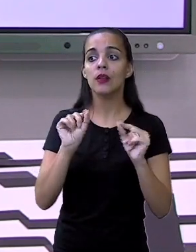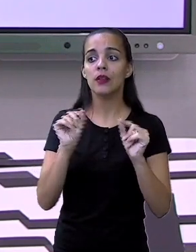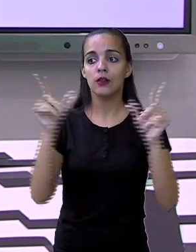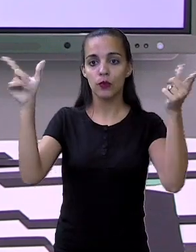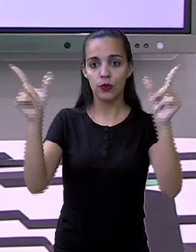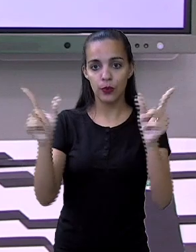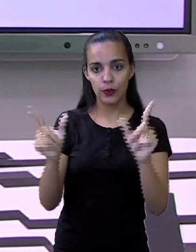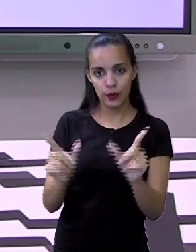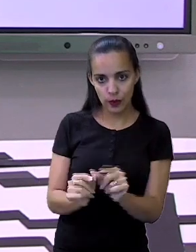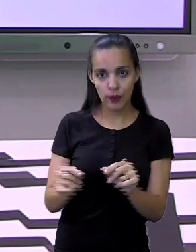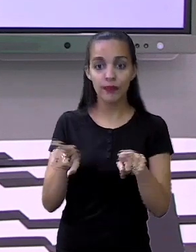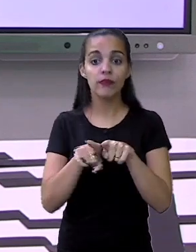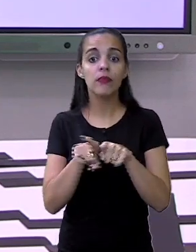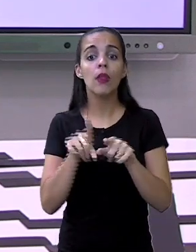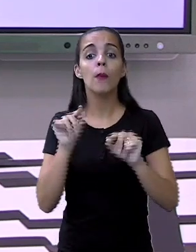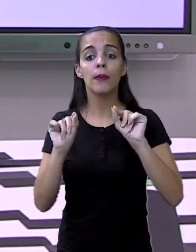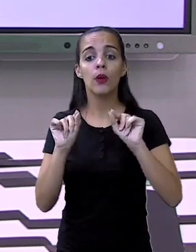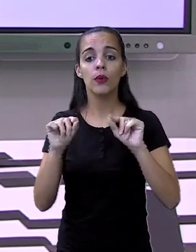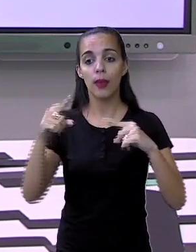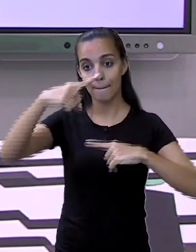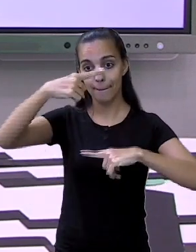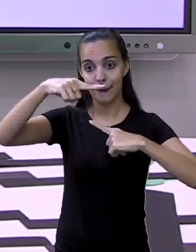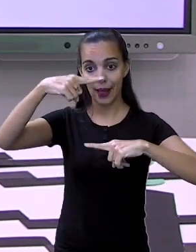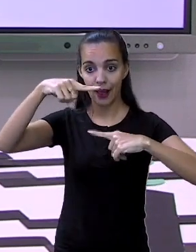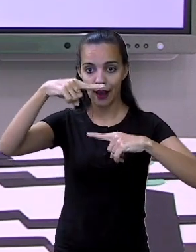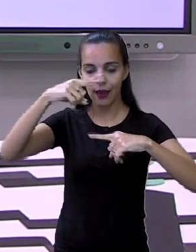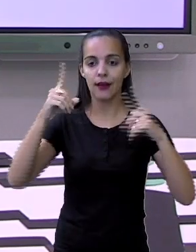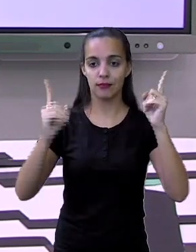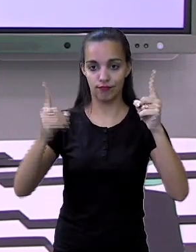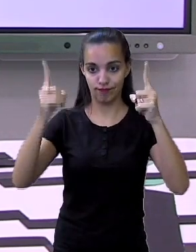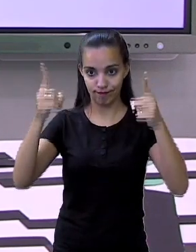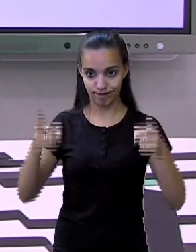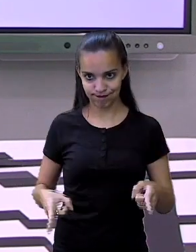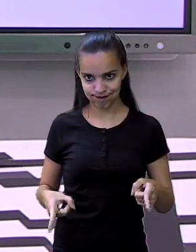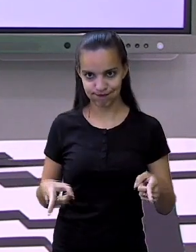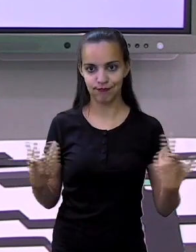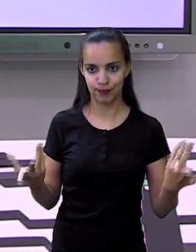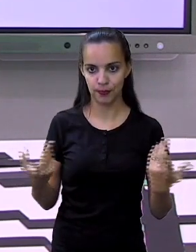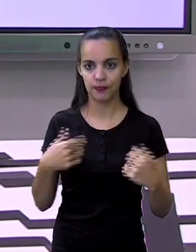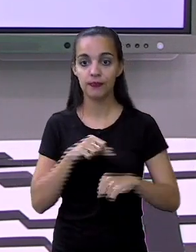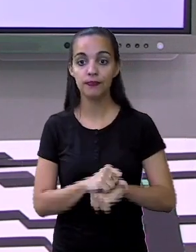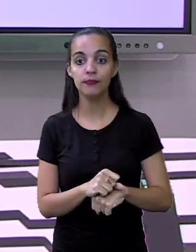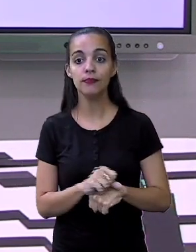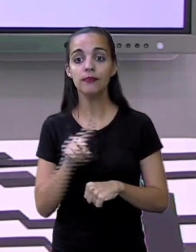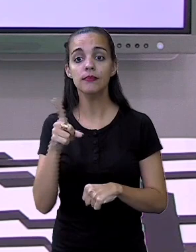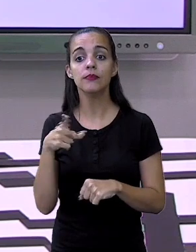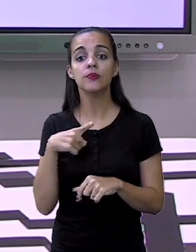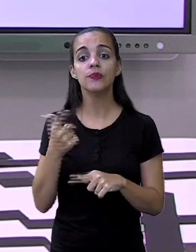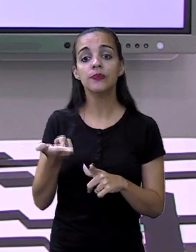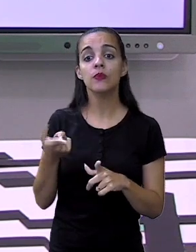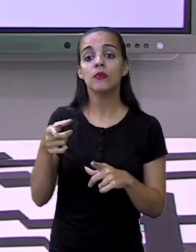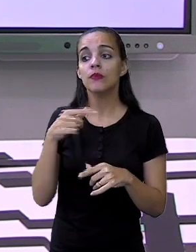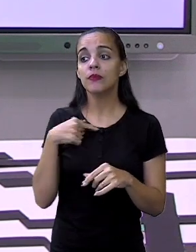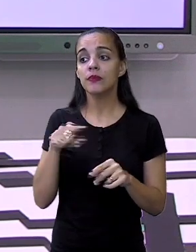retas paralelas cortada por uma transversal e nós vamos finalizar com a semelhança de